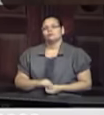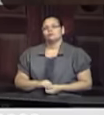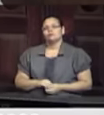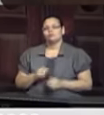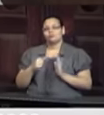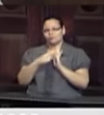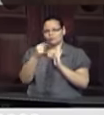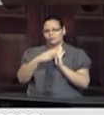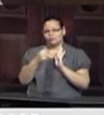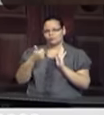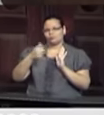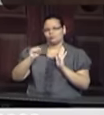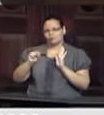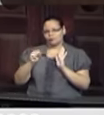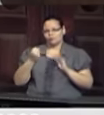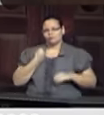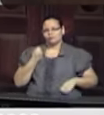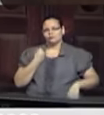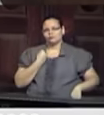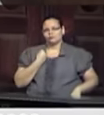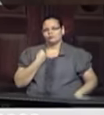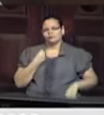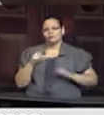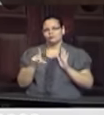no artigo 18 da lei